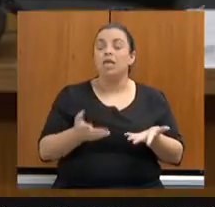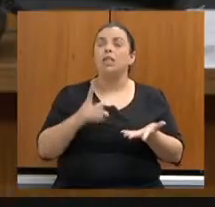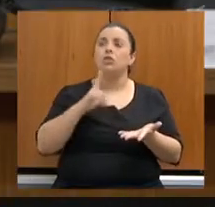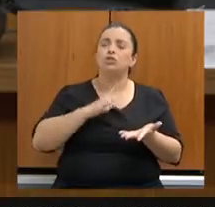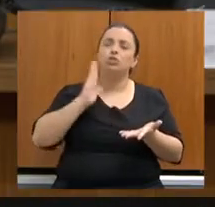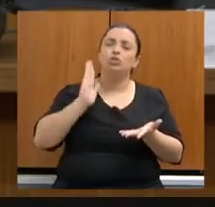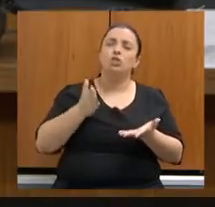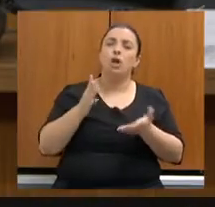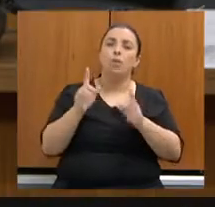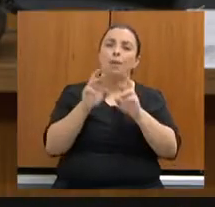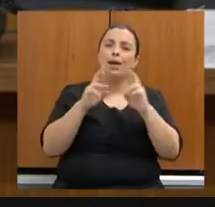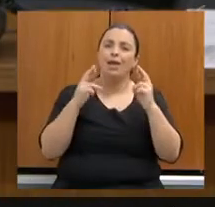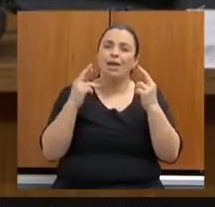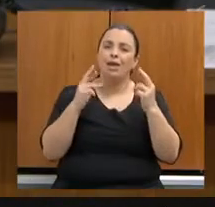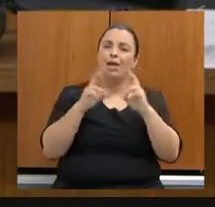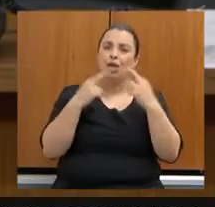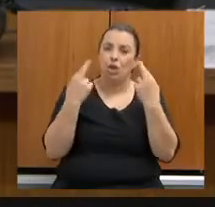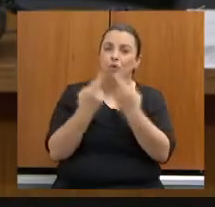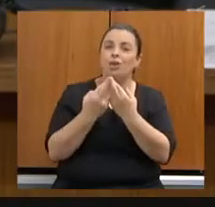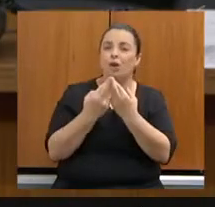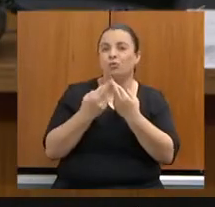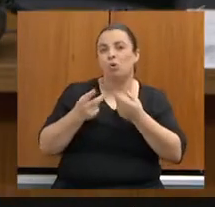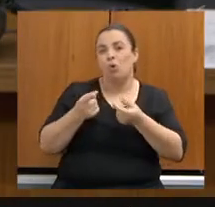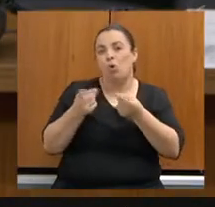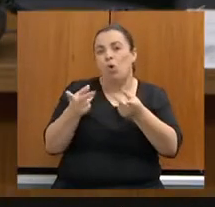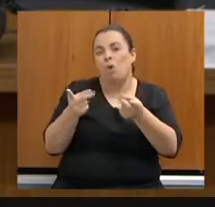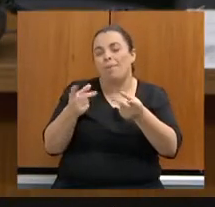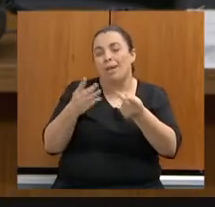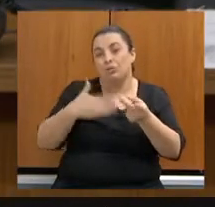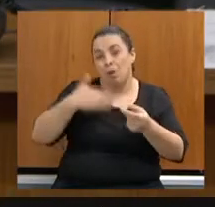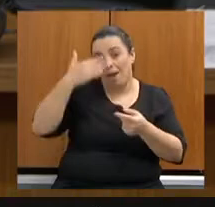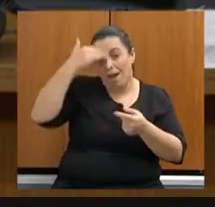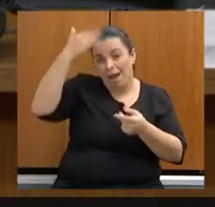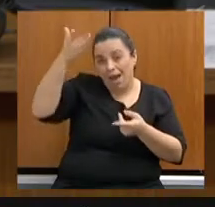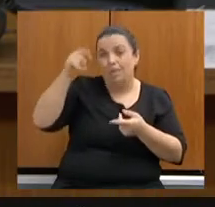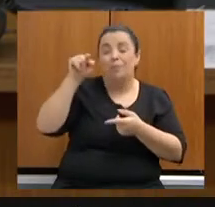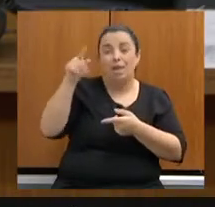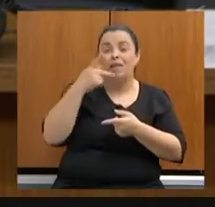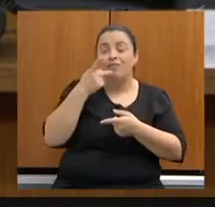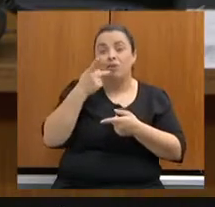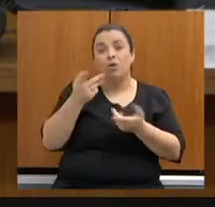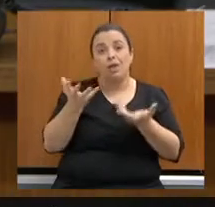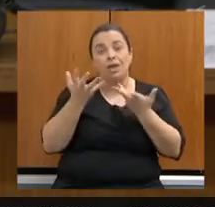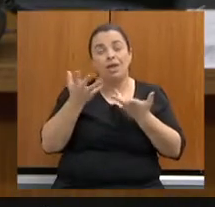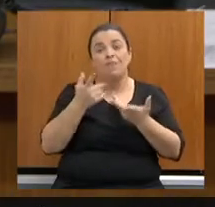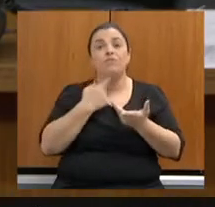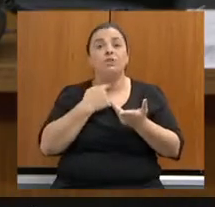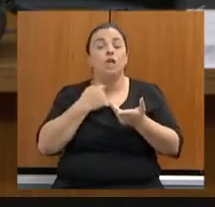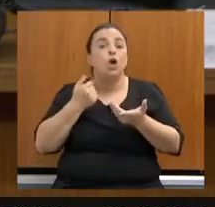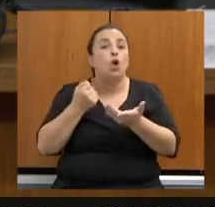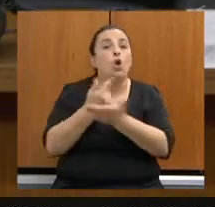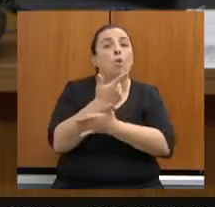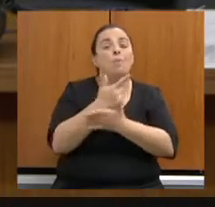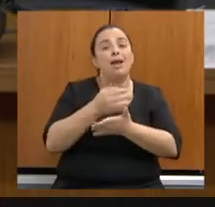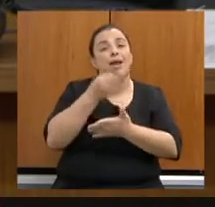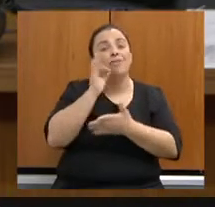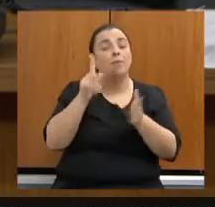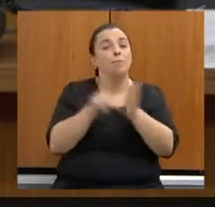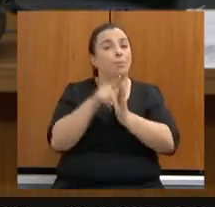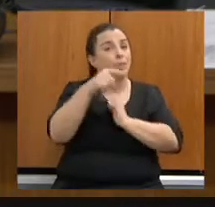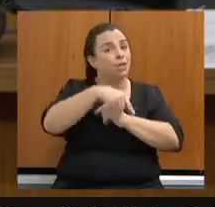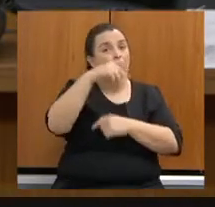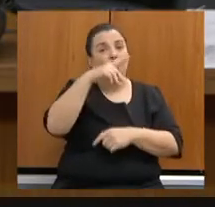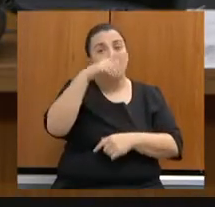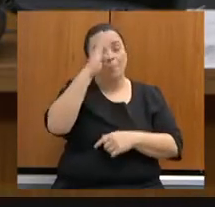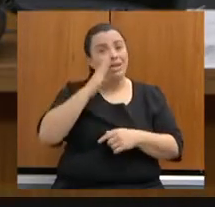passado e quando ela que ela falou eu gostaria muito no Marrocos e comprar café em cápsulas do Brasil não encontro Então acho que também